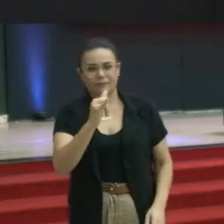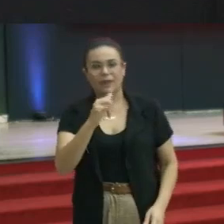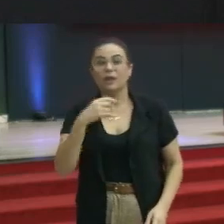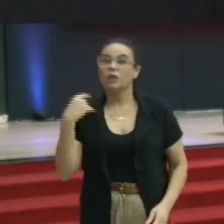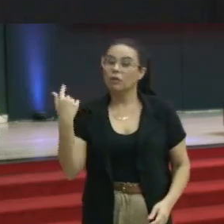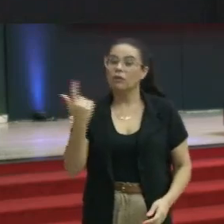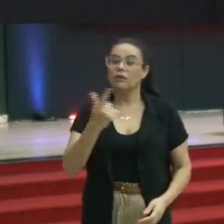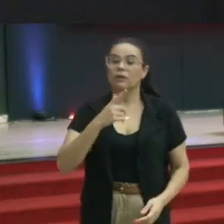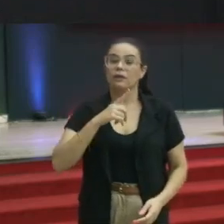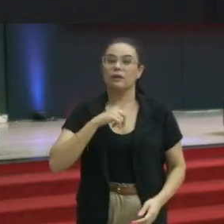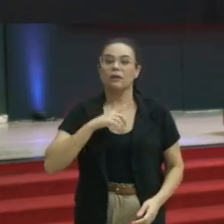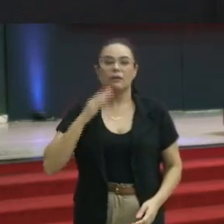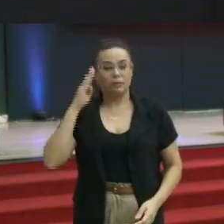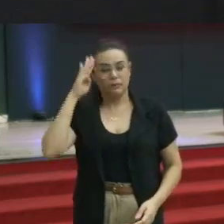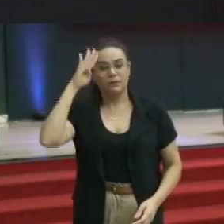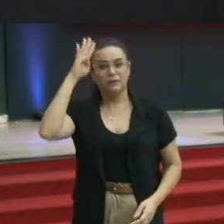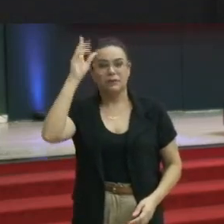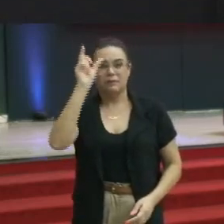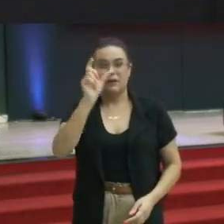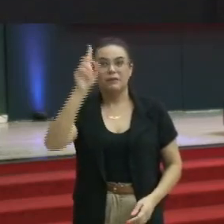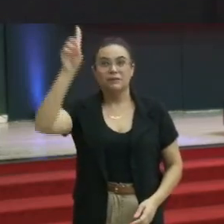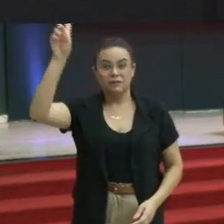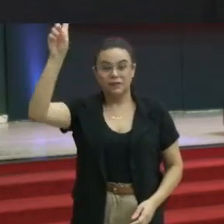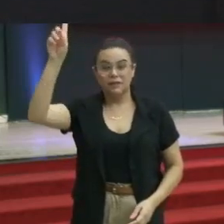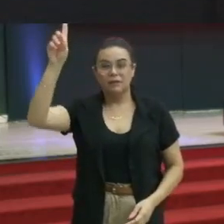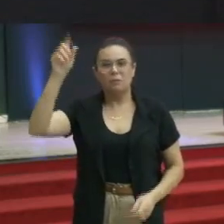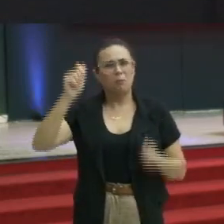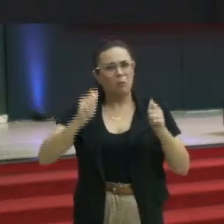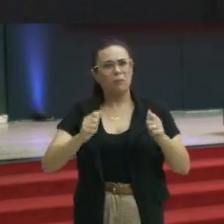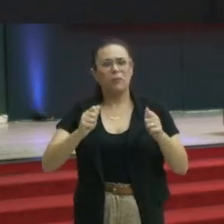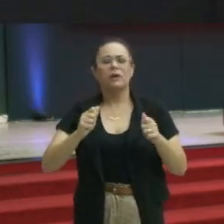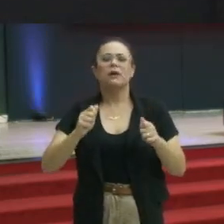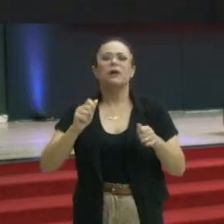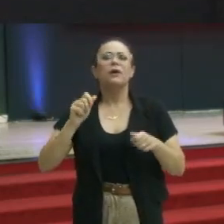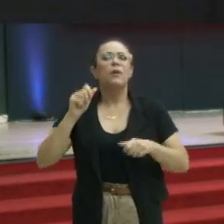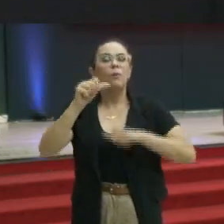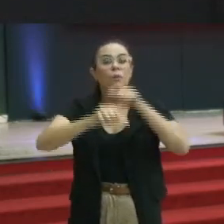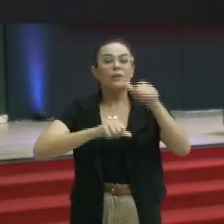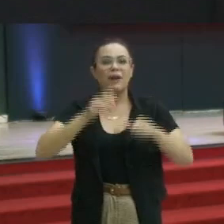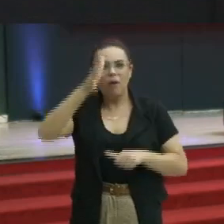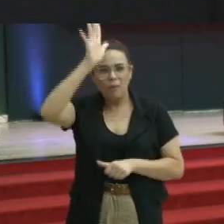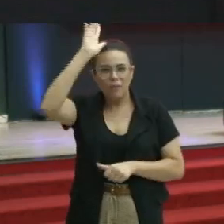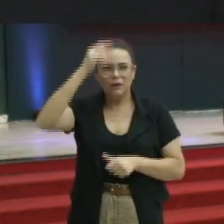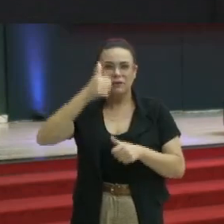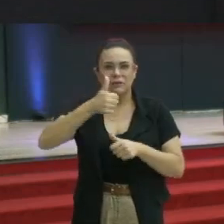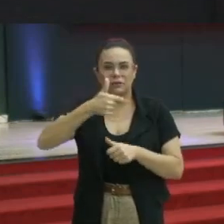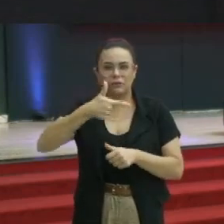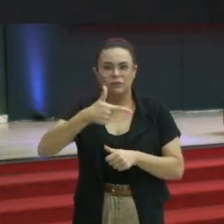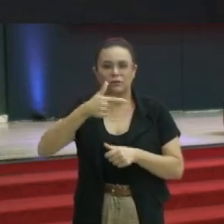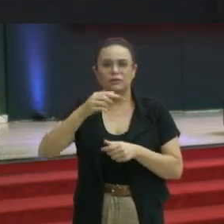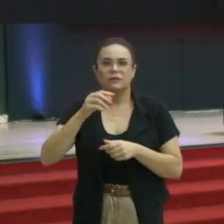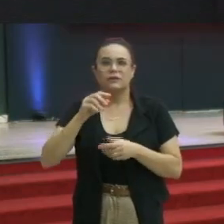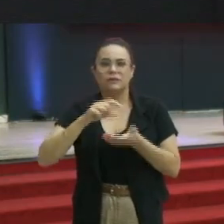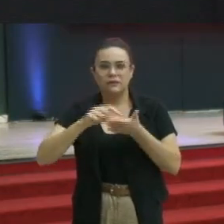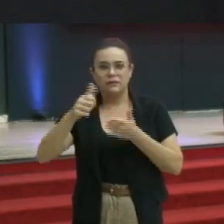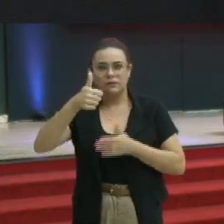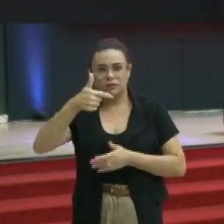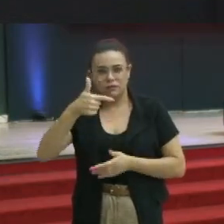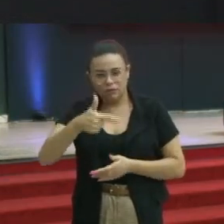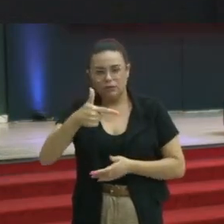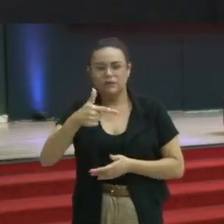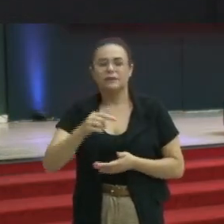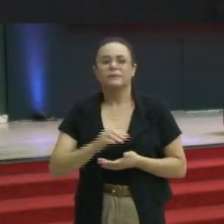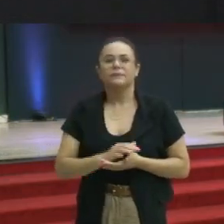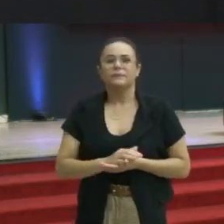temos um princípio na palavra de Deus que pode mudar isso. Romanos 12, 2, a Bíblia diz assim: não